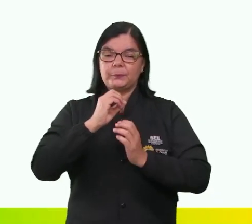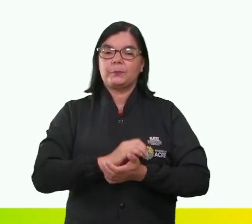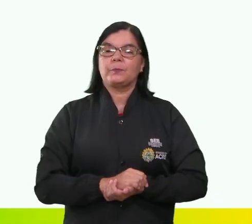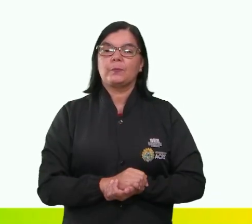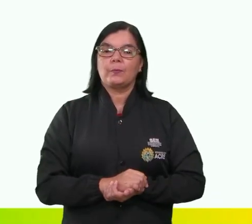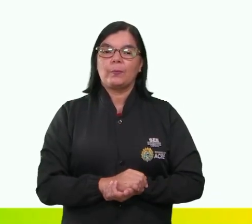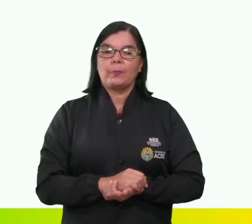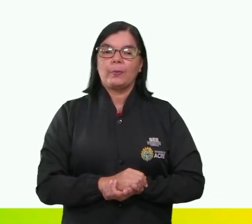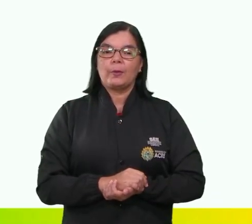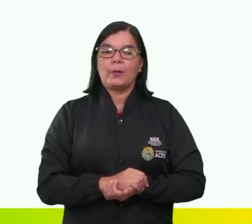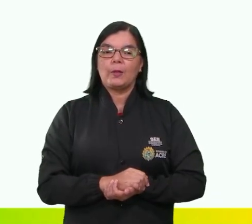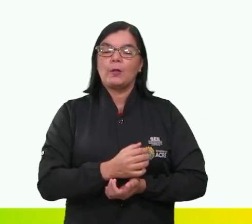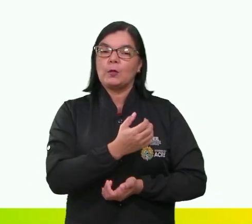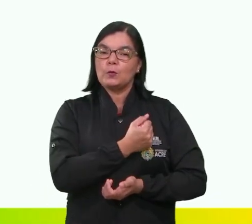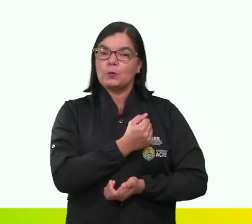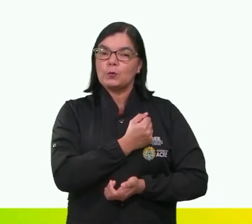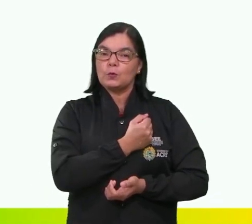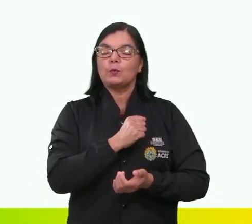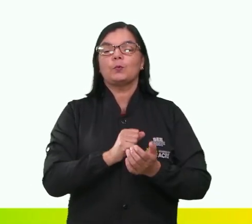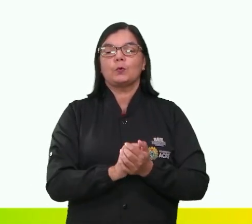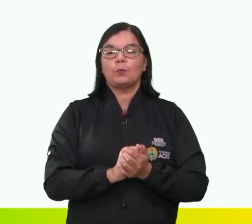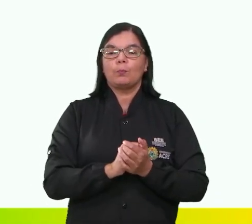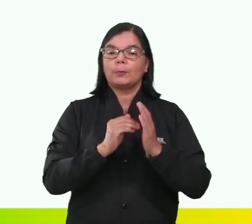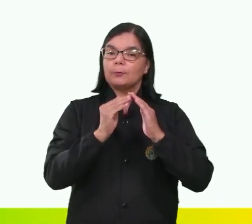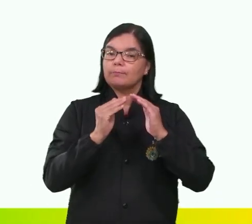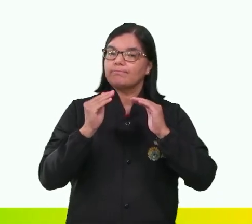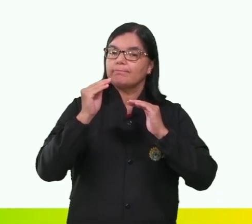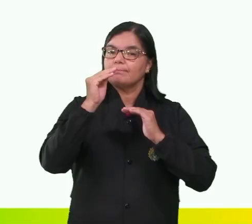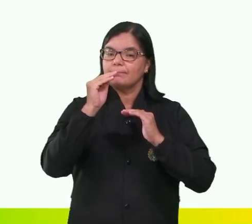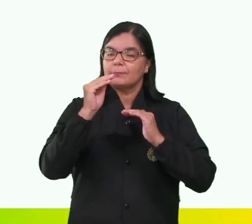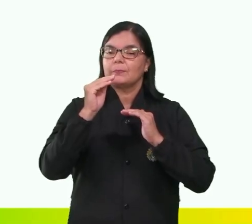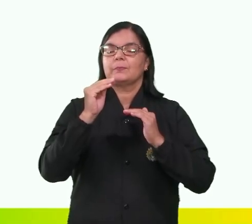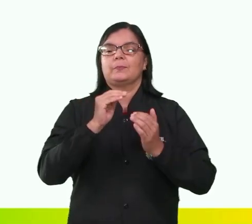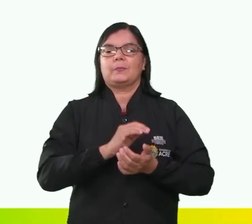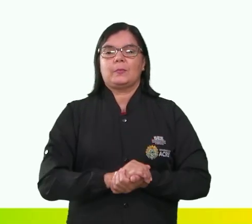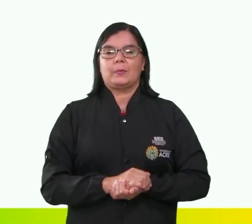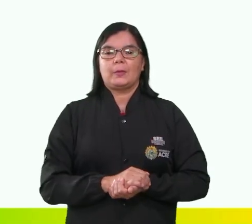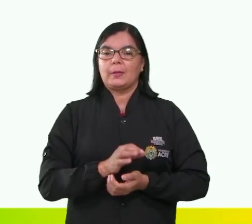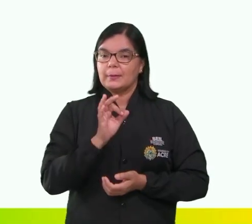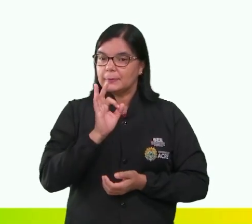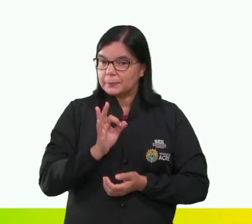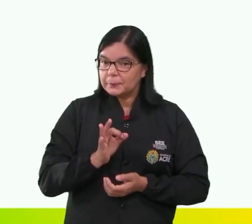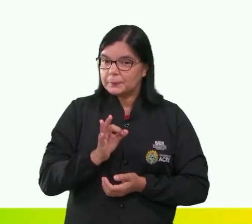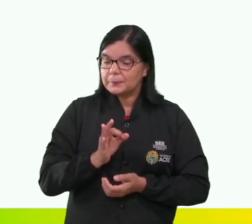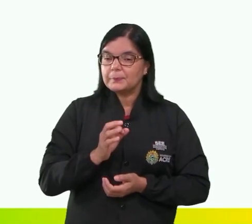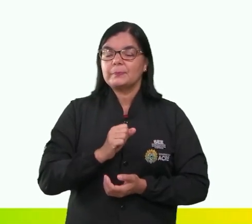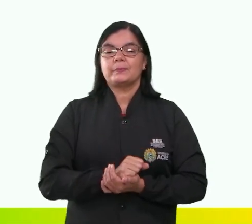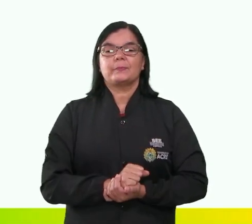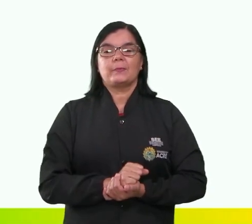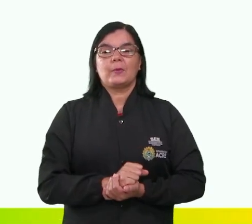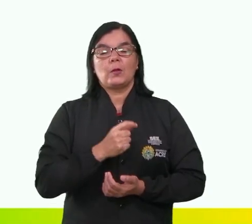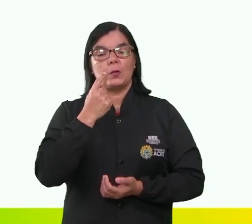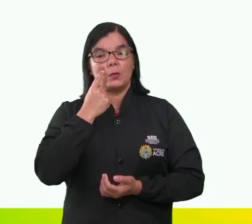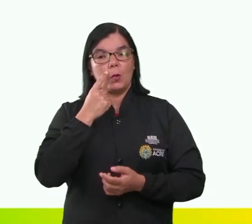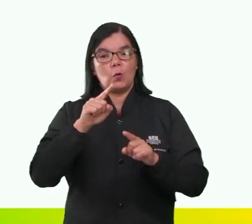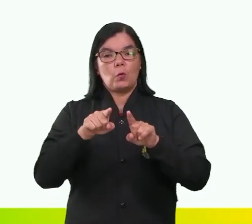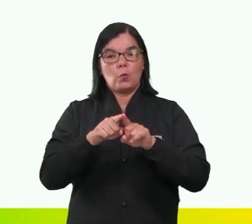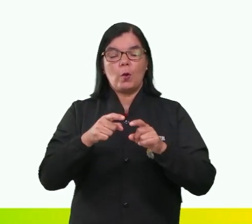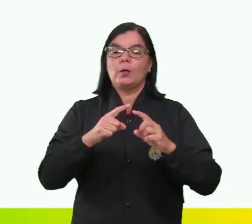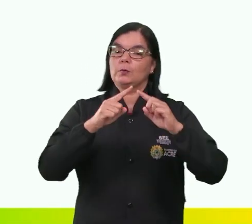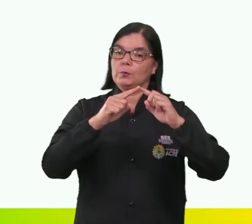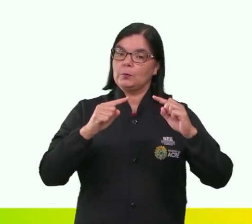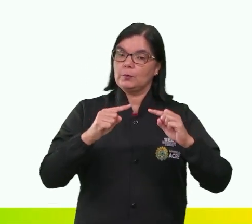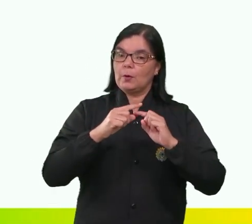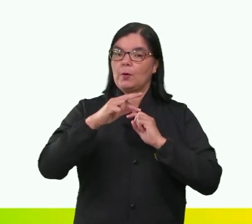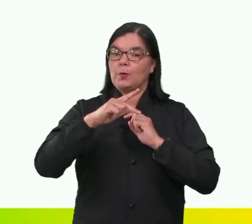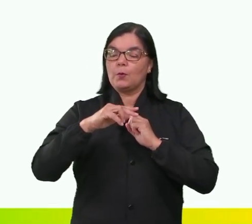esse valor vai ser o ponto de máximo, certo? Então, quando o discriminante é igual a